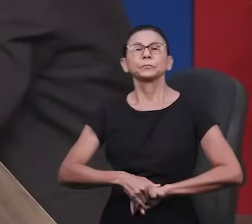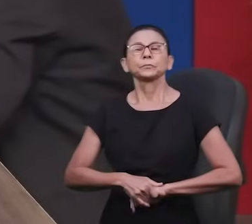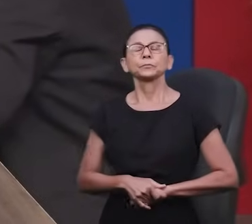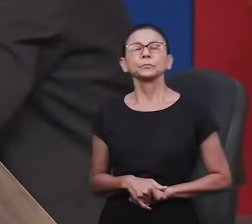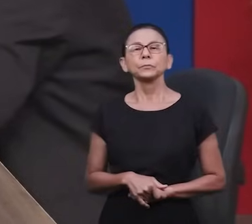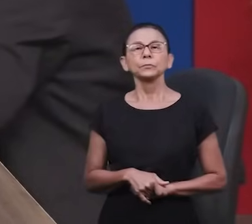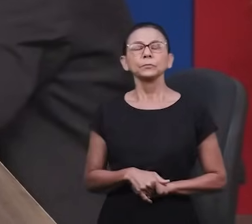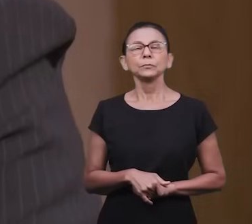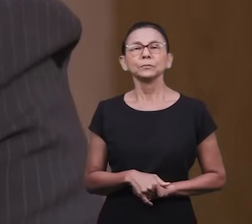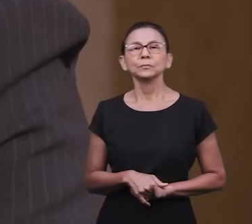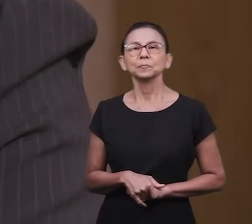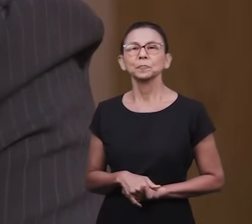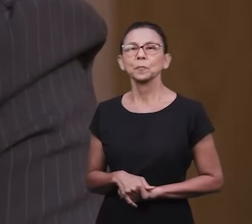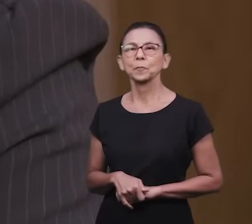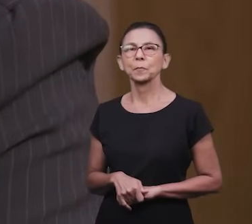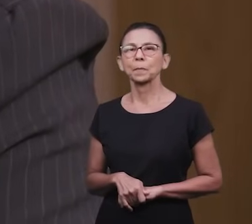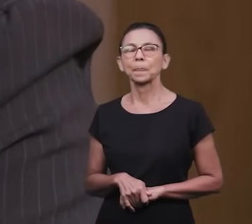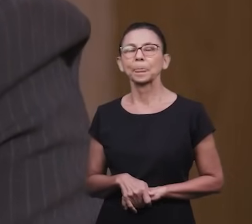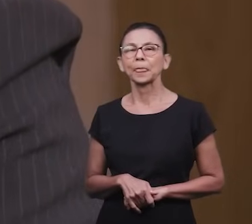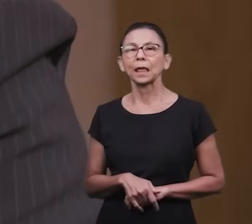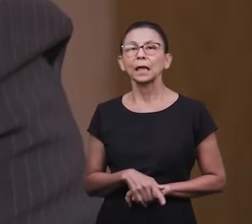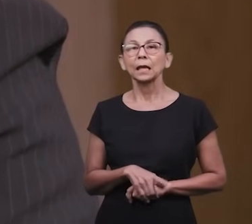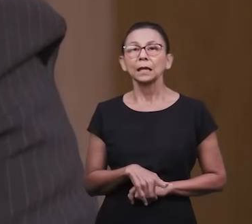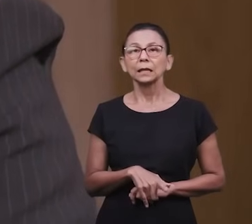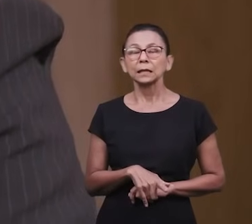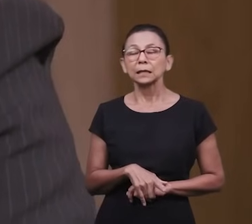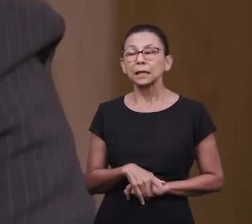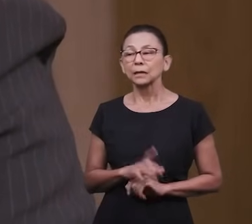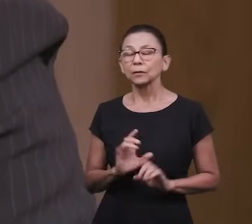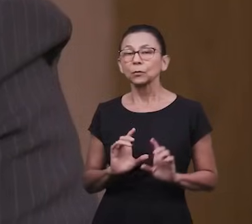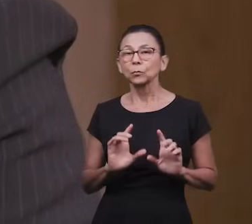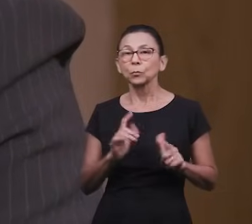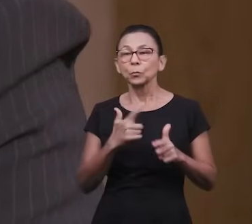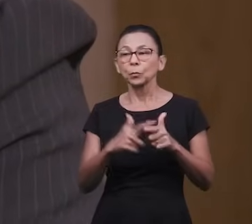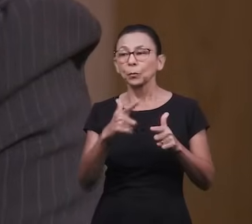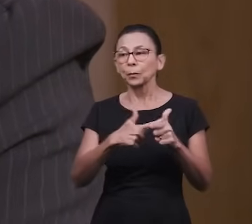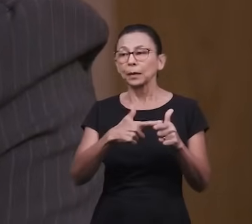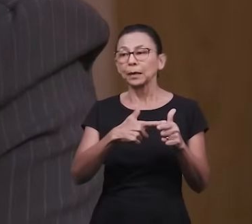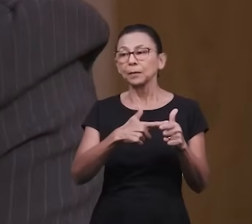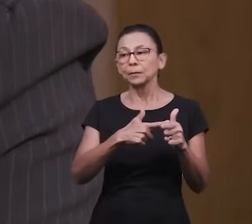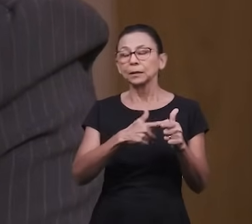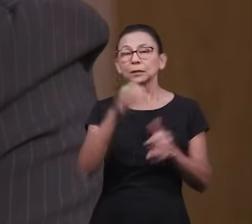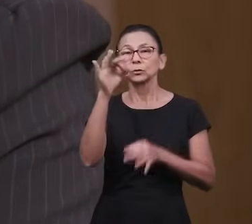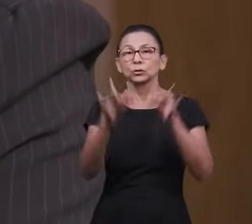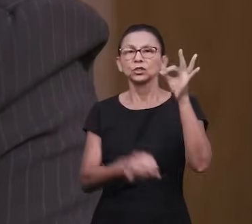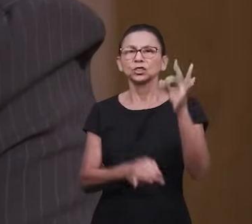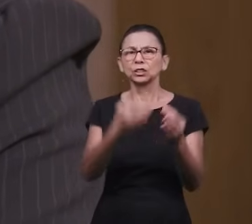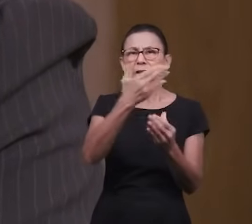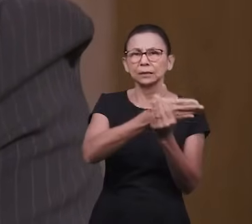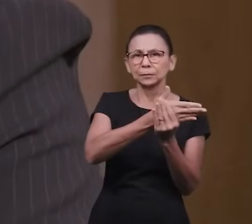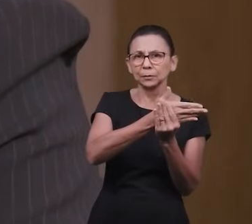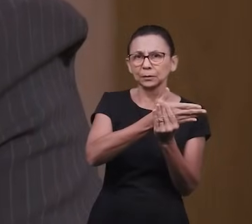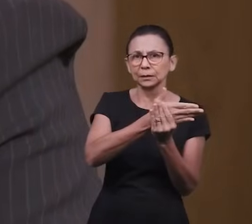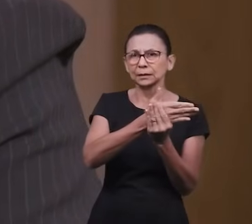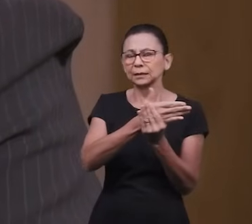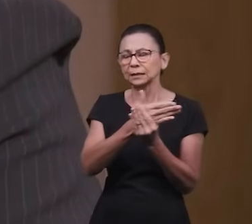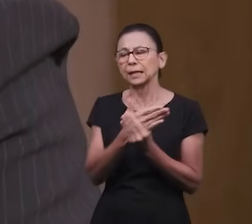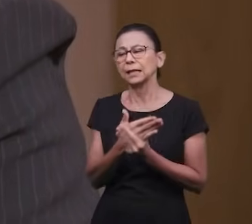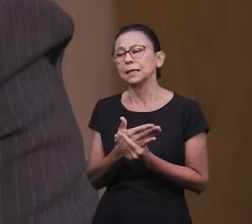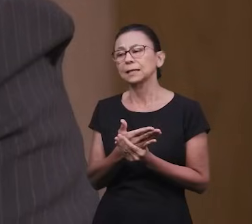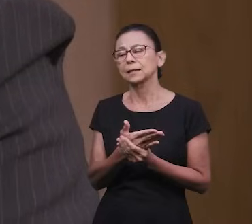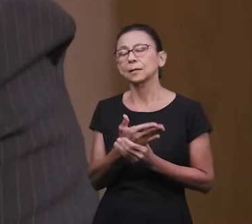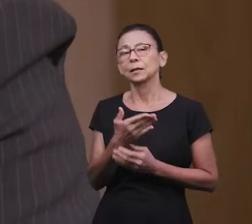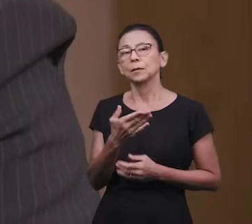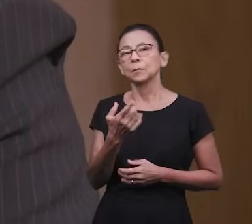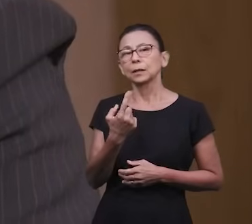disse. O Senhor deu um dom espiritual que tinha uma mulher que estava com ação na justiça por causa de